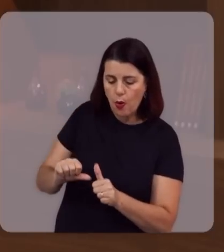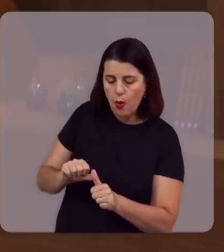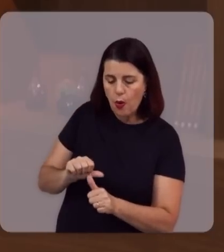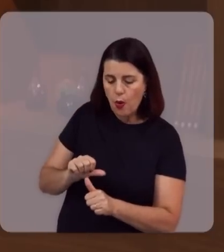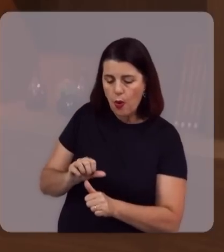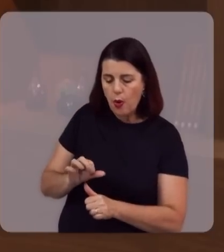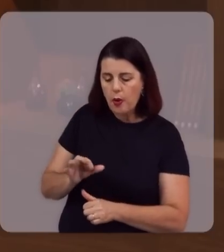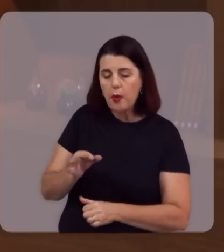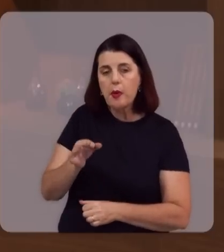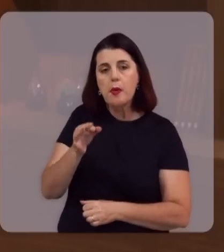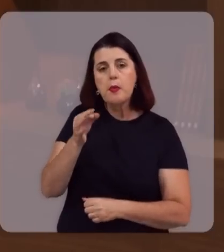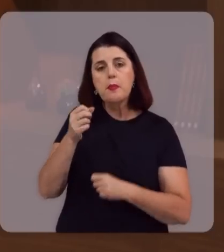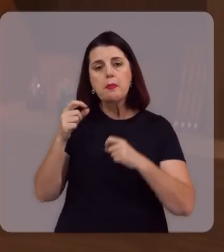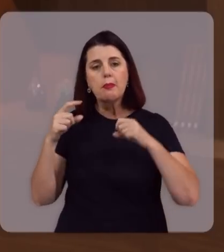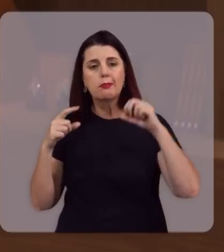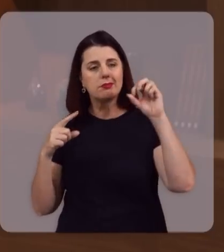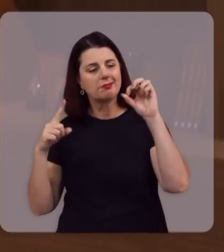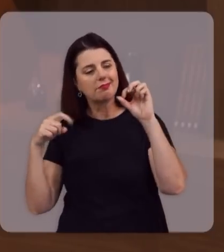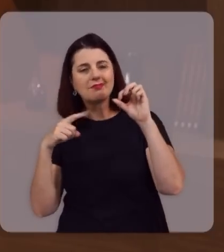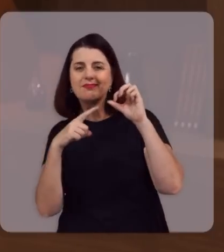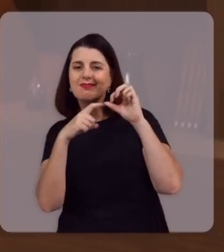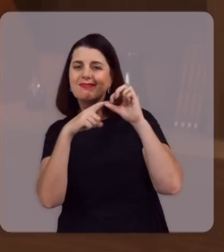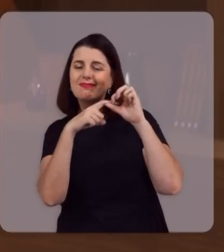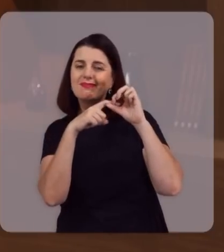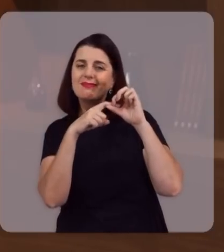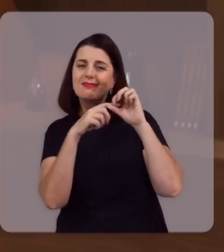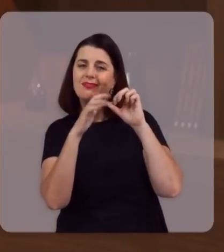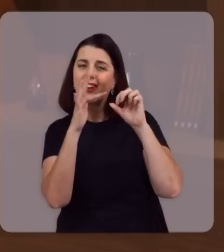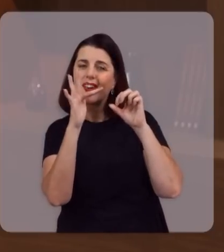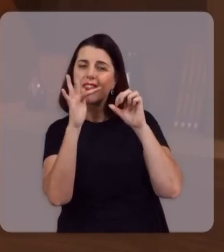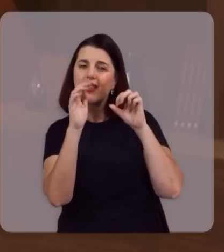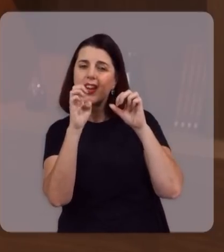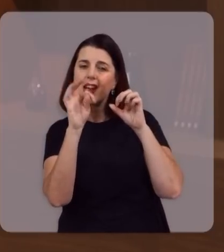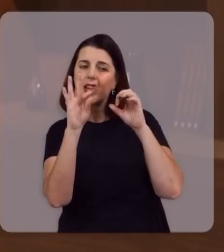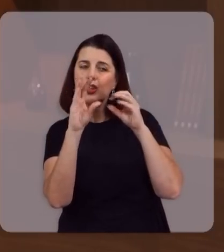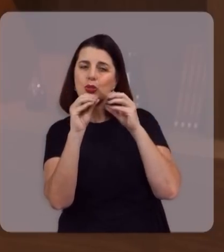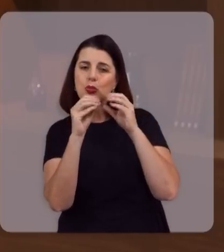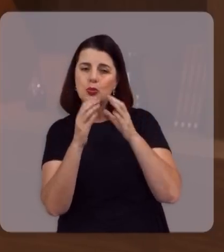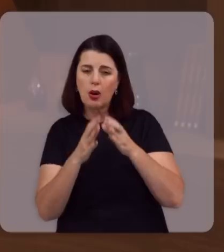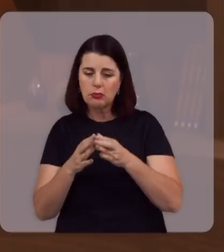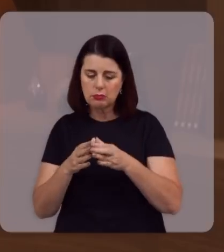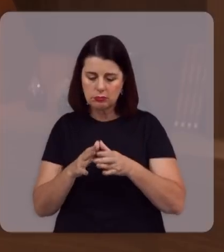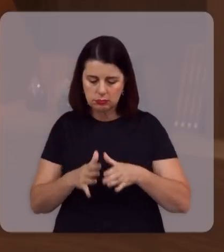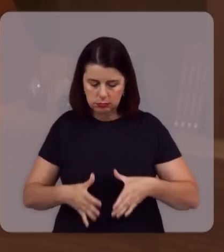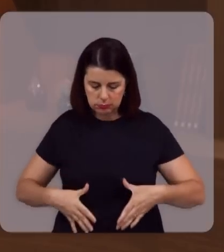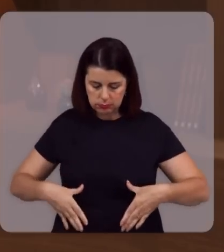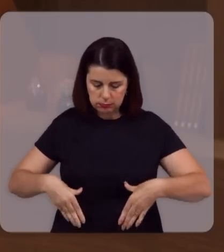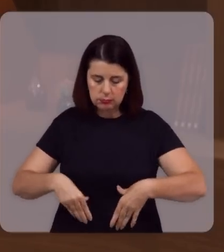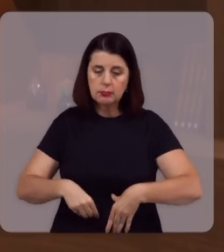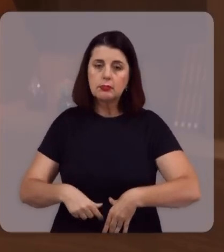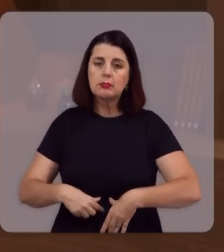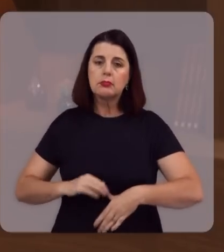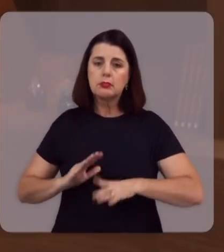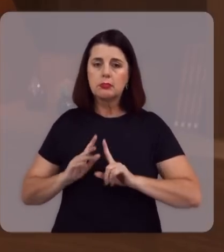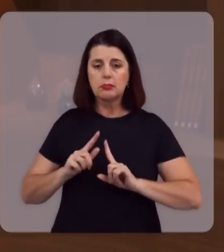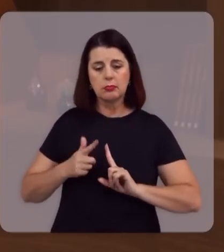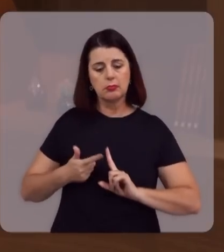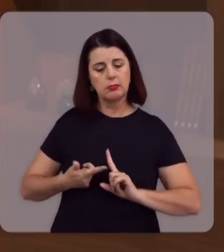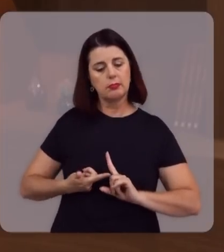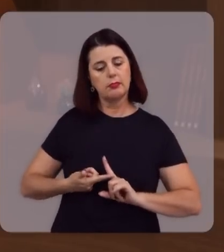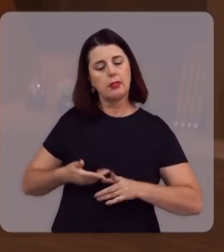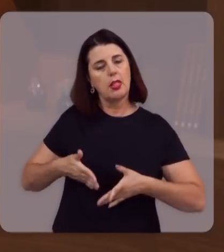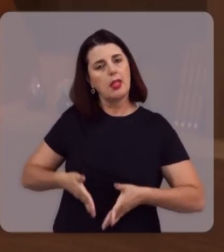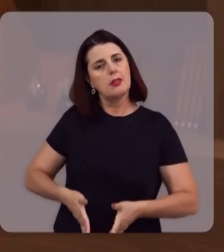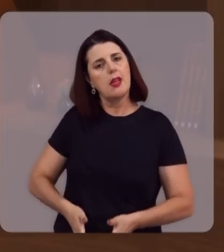zigoto, num embrião, num feto, num bebê que nasceu de uma virgem, foi enfaixado